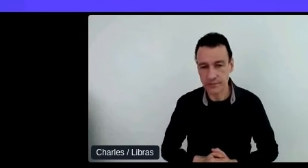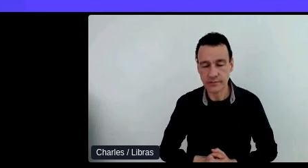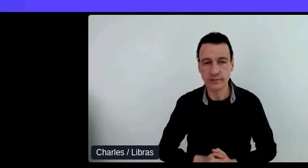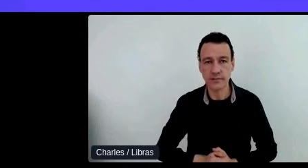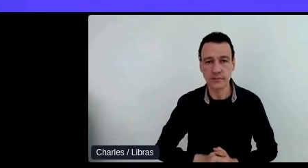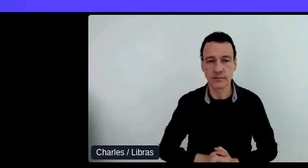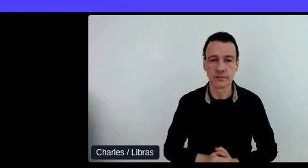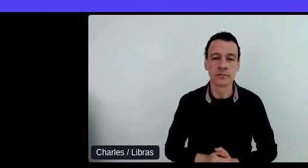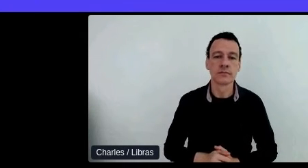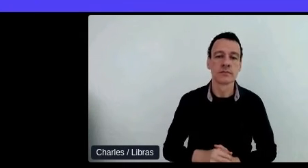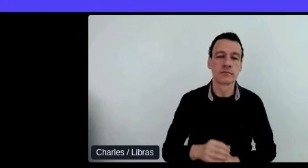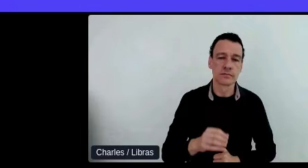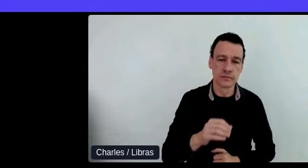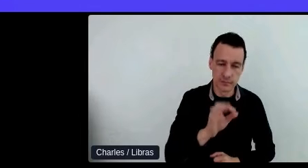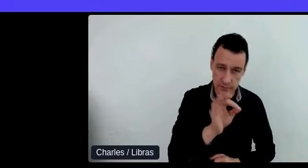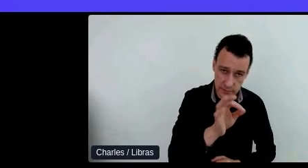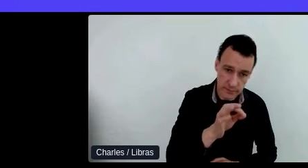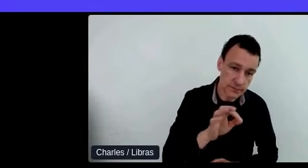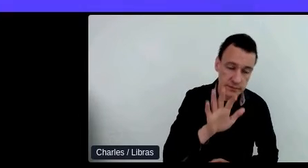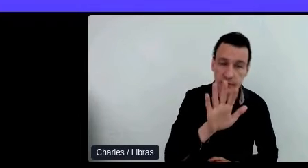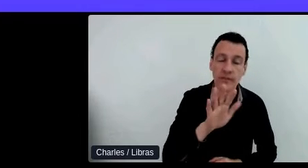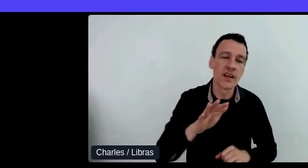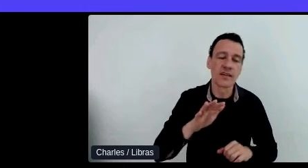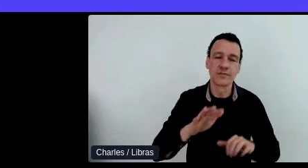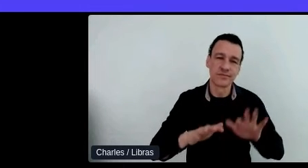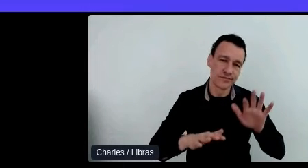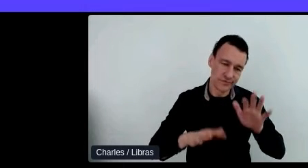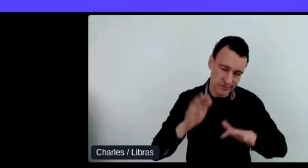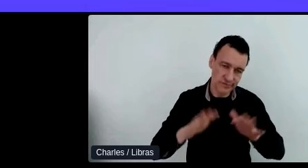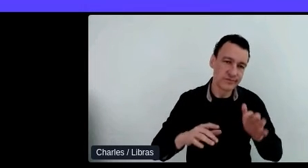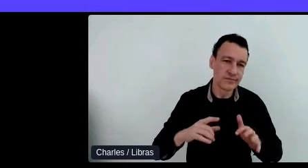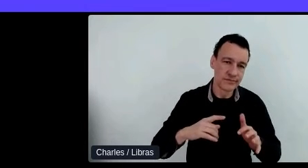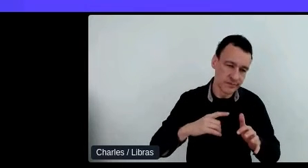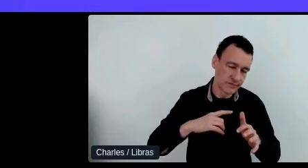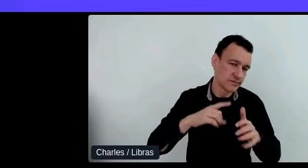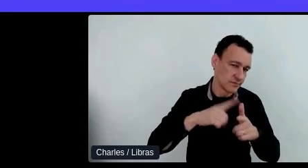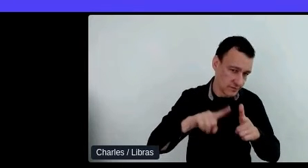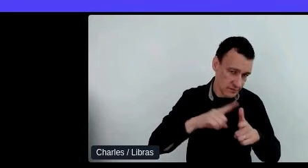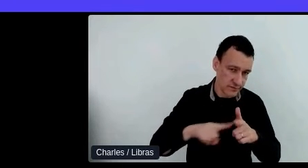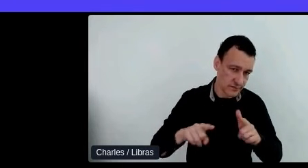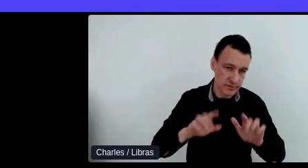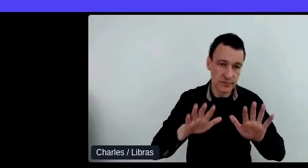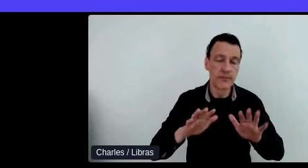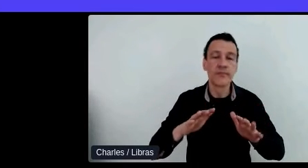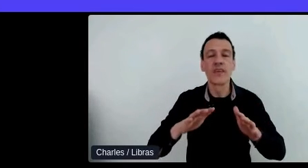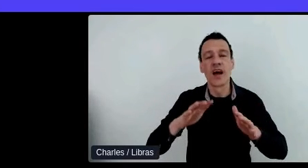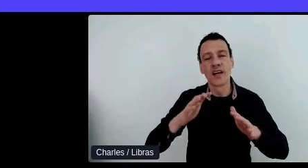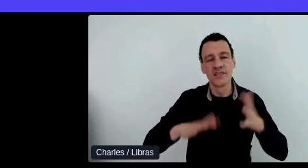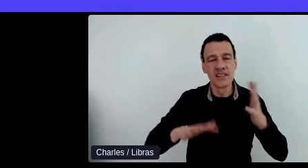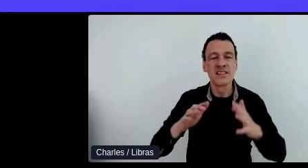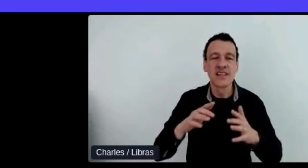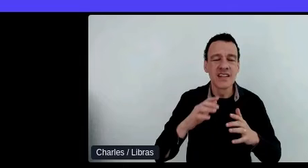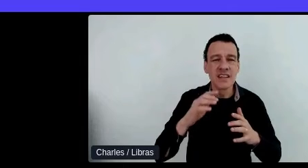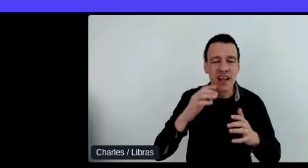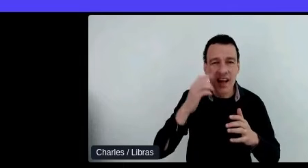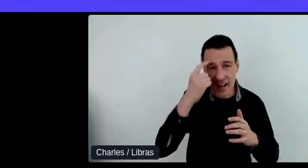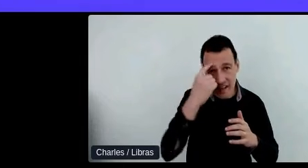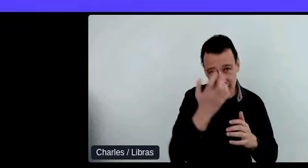muitos problemas e tal, mas, na verdade, quando essas inteligências artificiais, essas